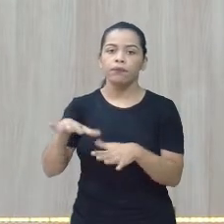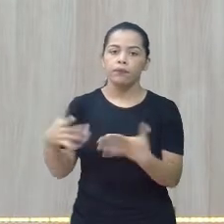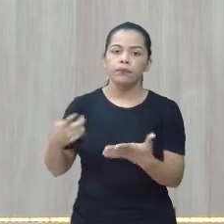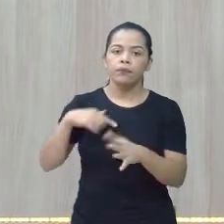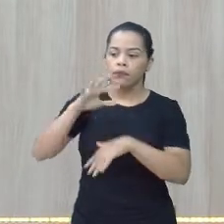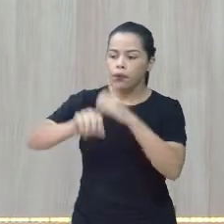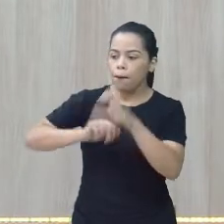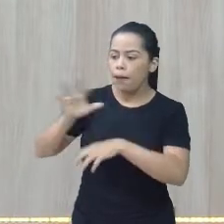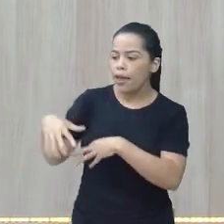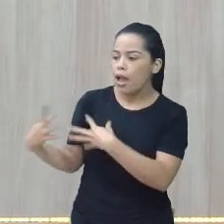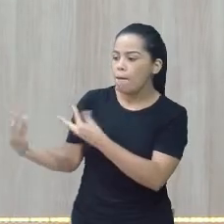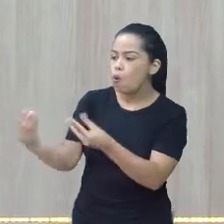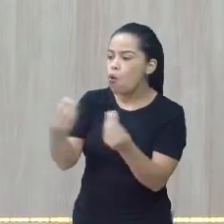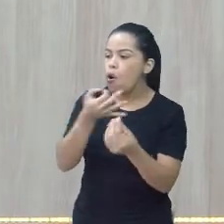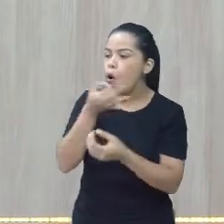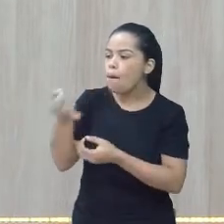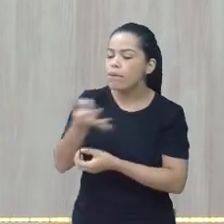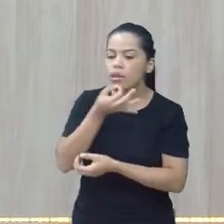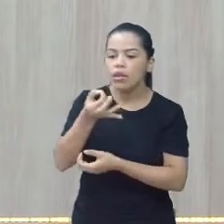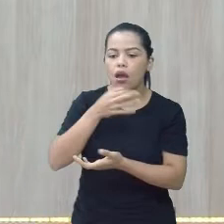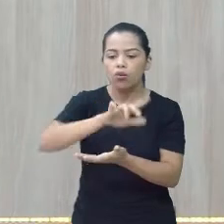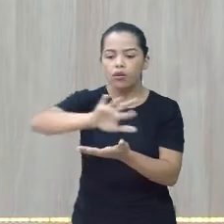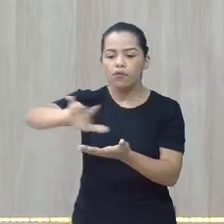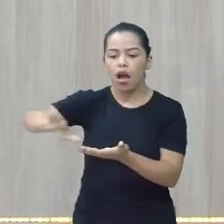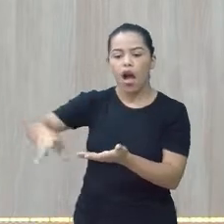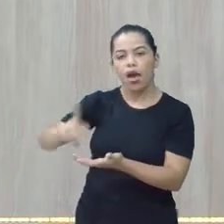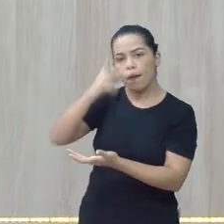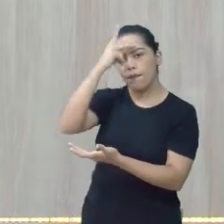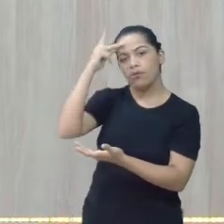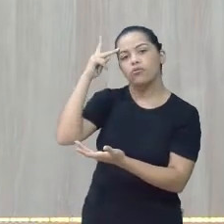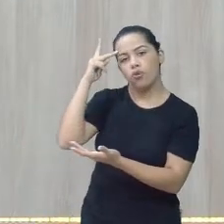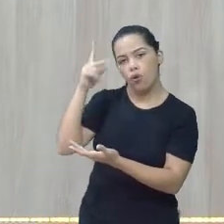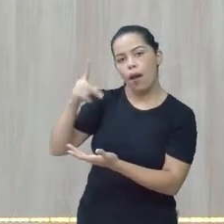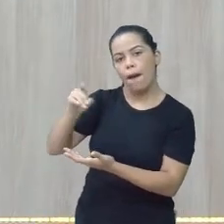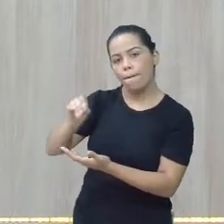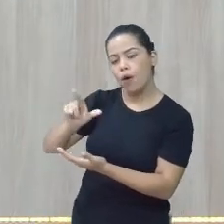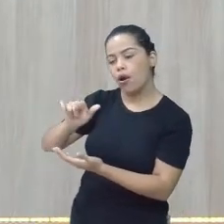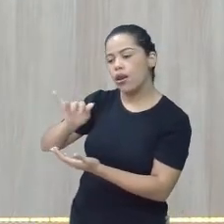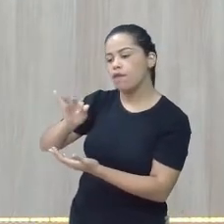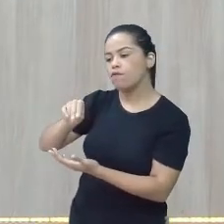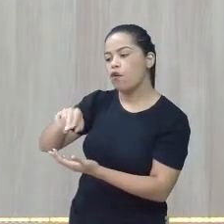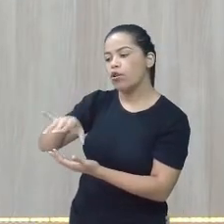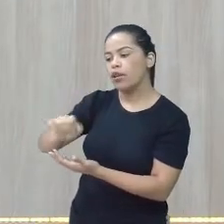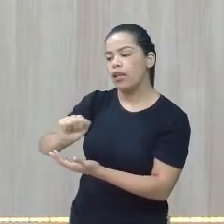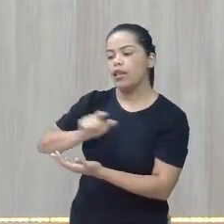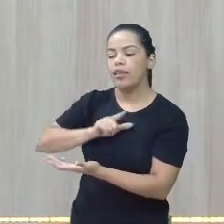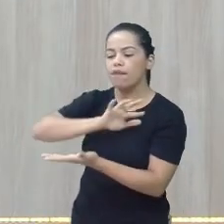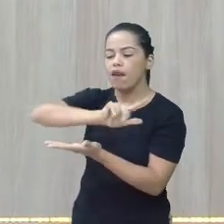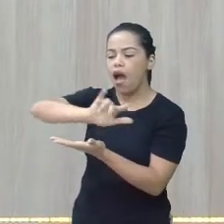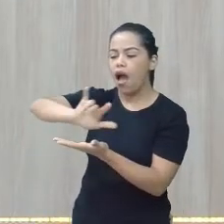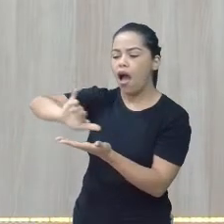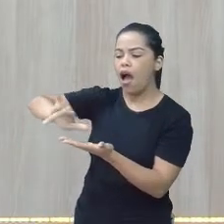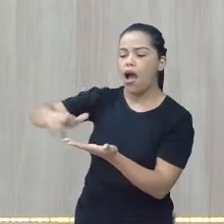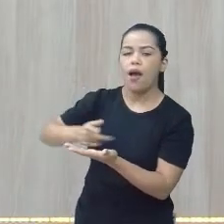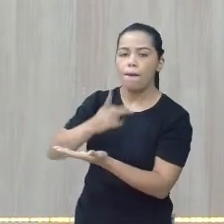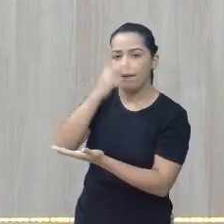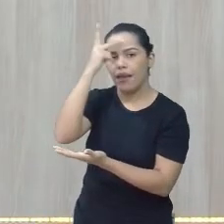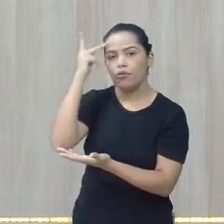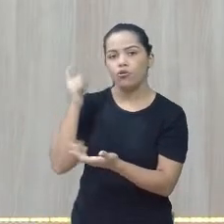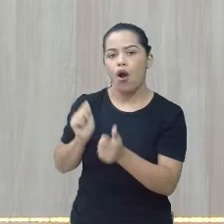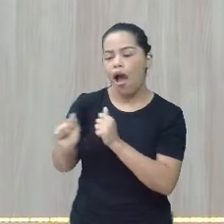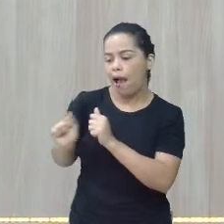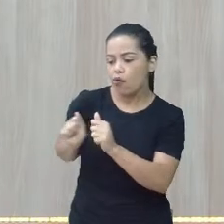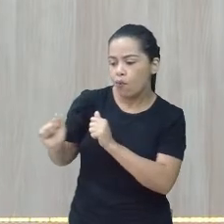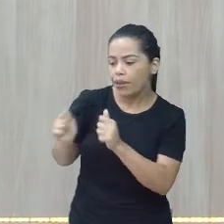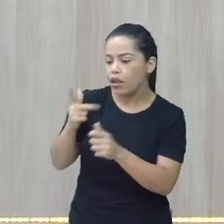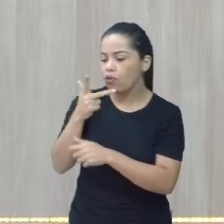a gente chama de polifonia, que é quando eu tenho várias vozes, vários sons diferentes, várias pessoas argumentando e